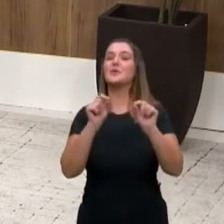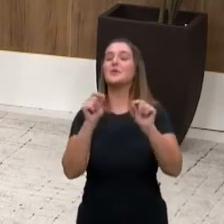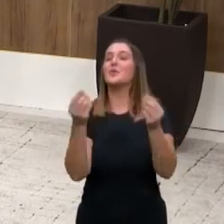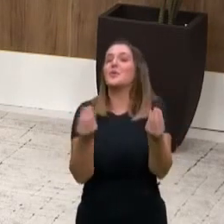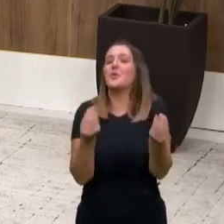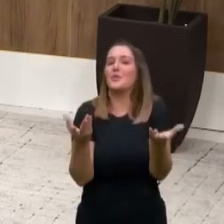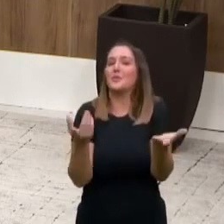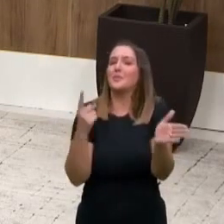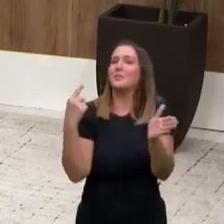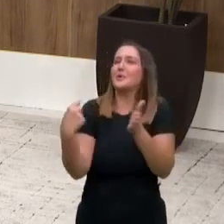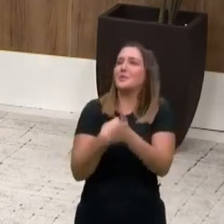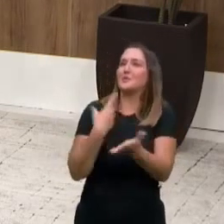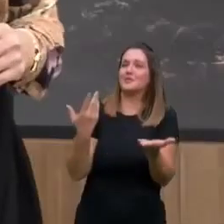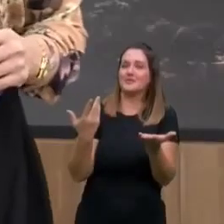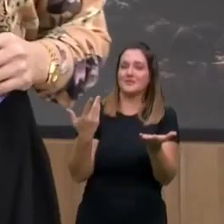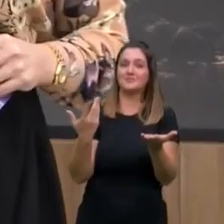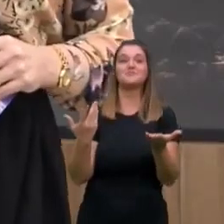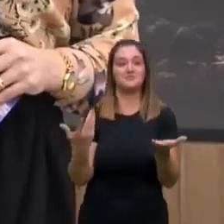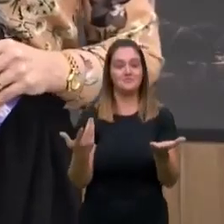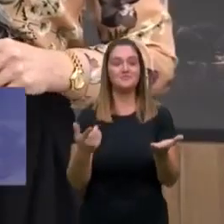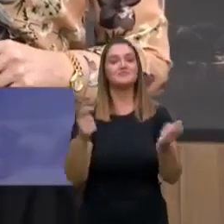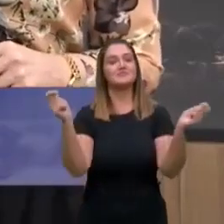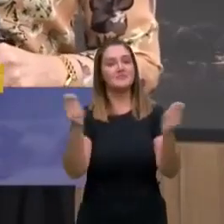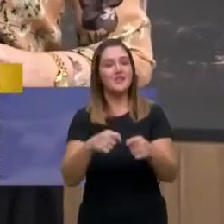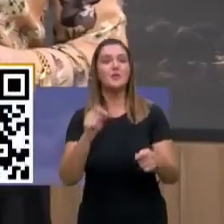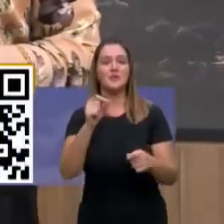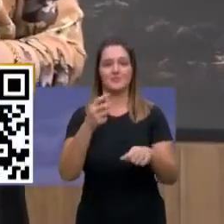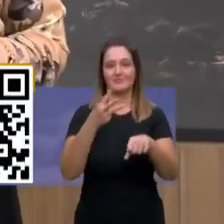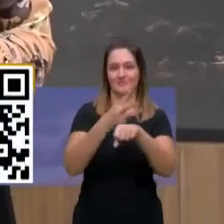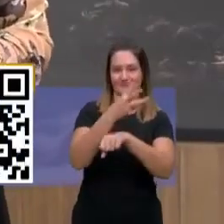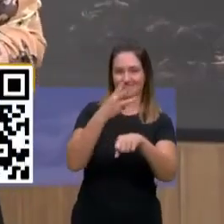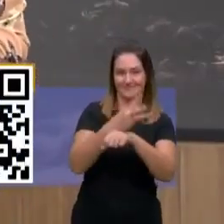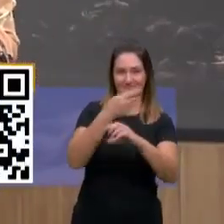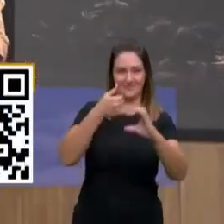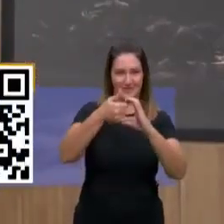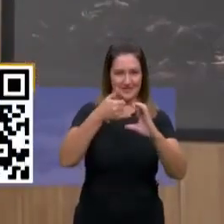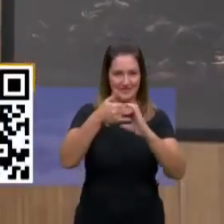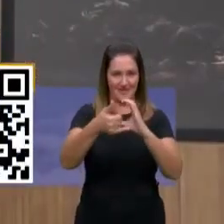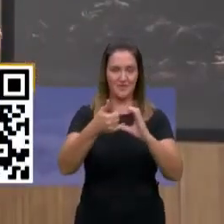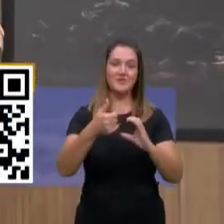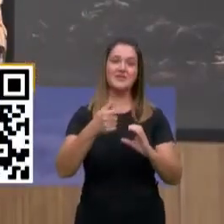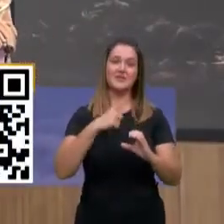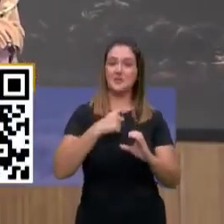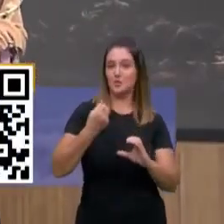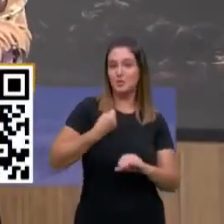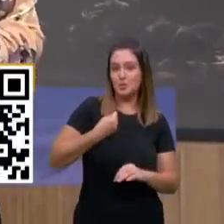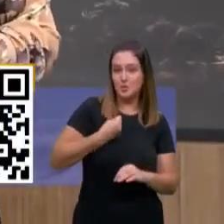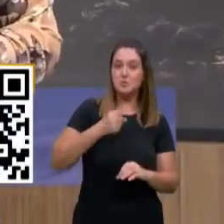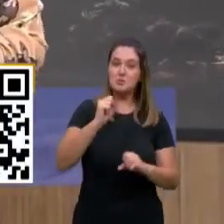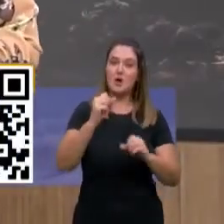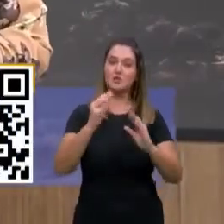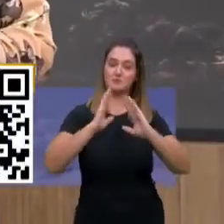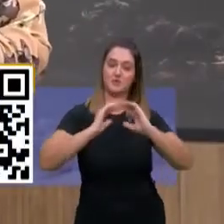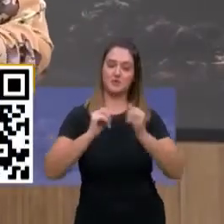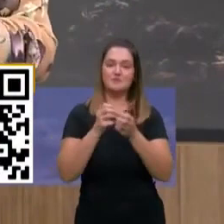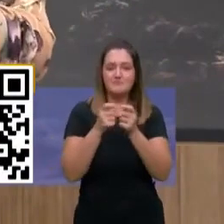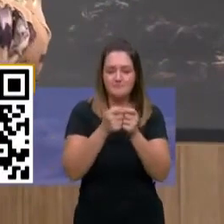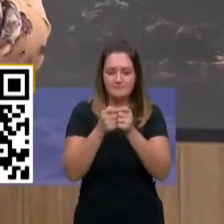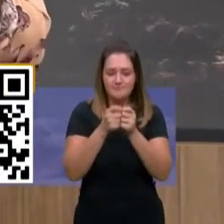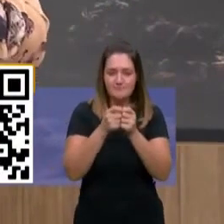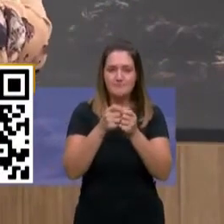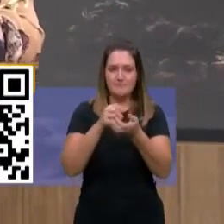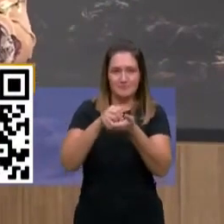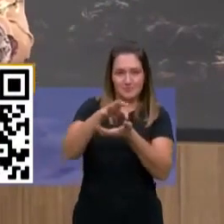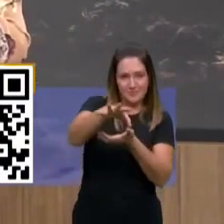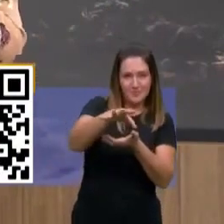agora como você pode ganhar. Você pode mandar mensagem agora para o nosso WhatsApp, neste número que aparece aí na sua tela.